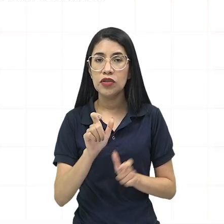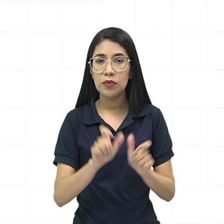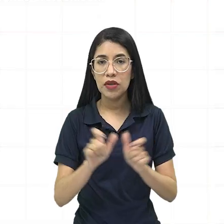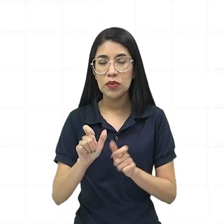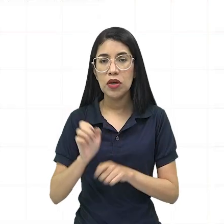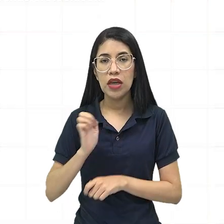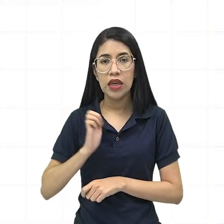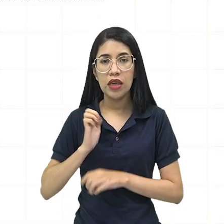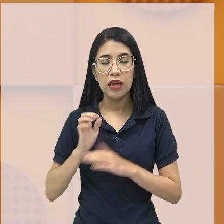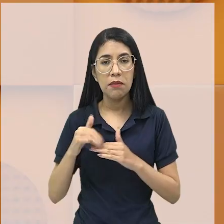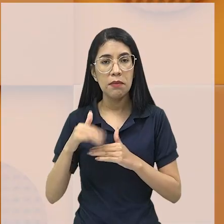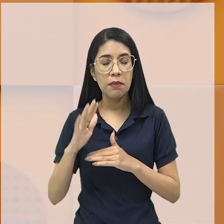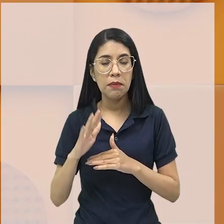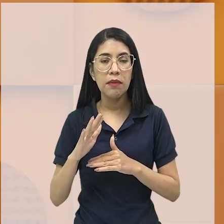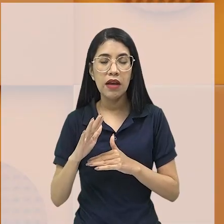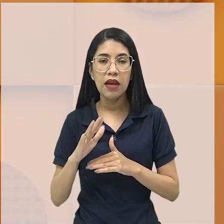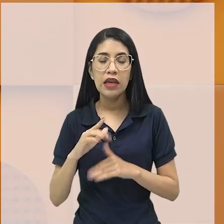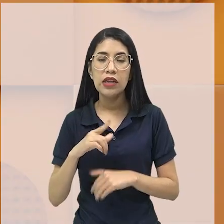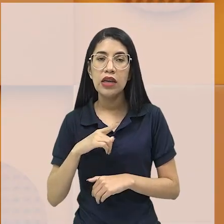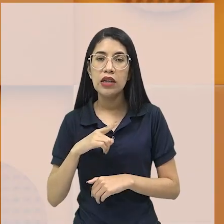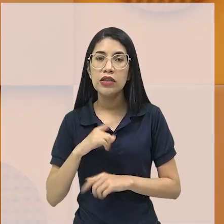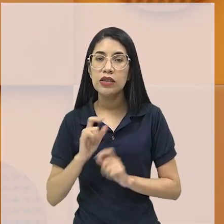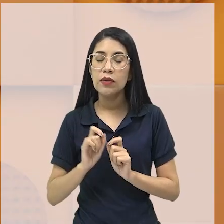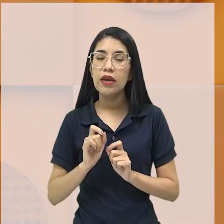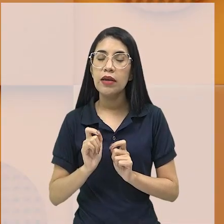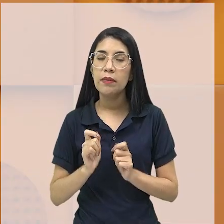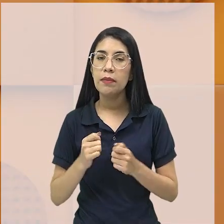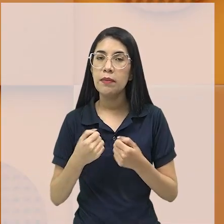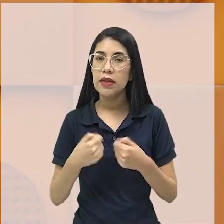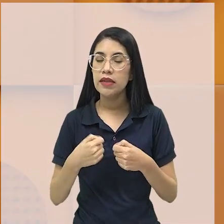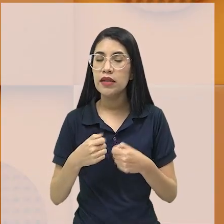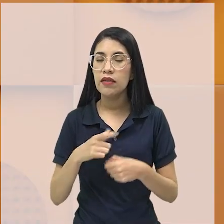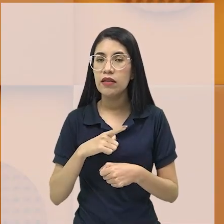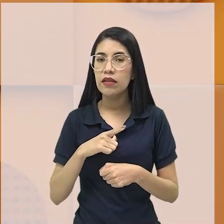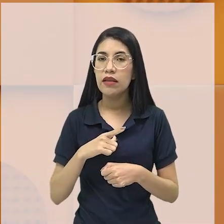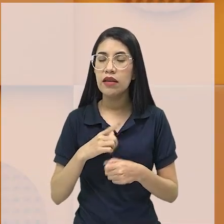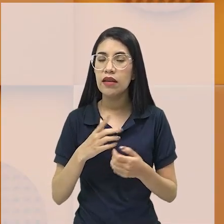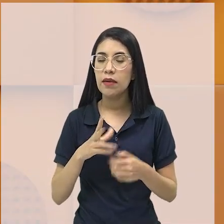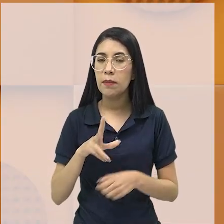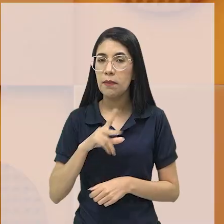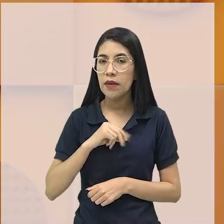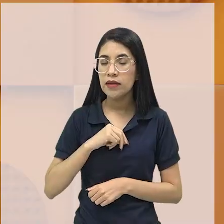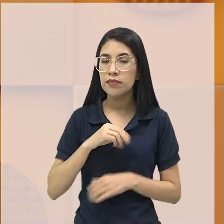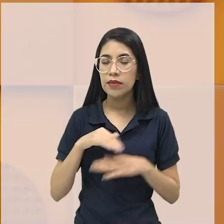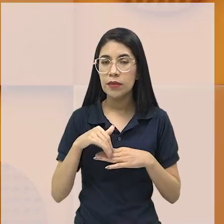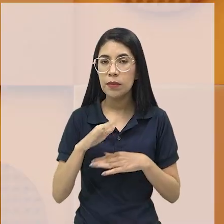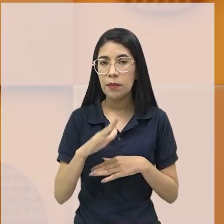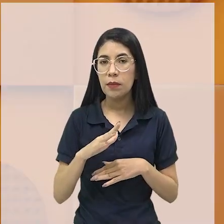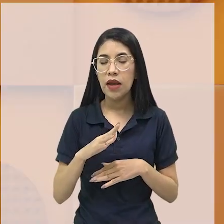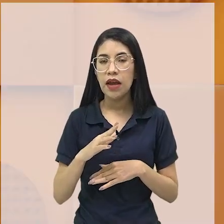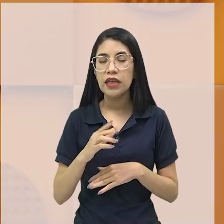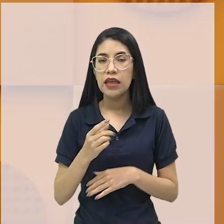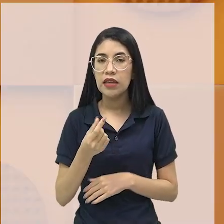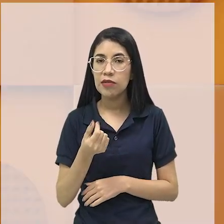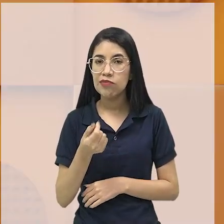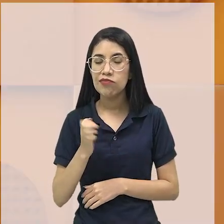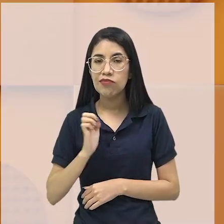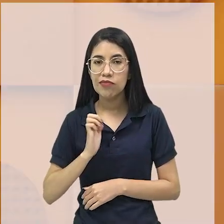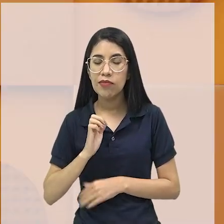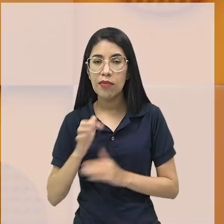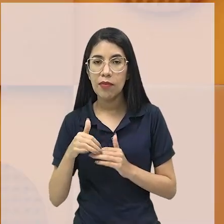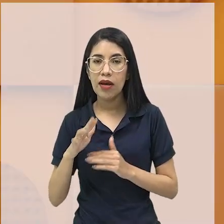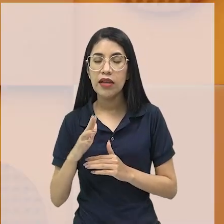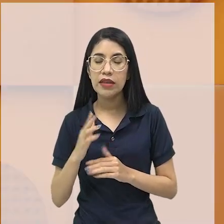mais dinheiro, né, elas merecem, né, por merecimento, aí, por terem mais bens, né,